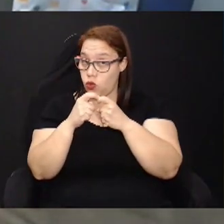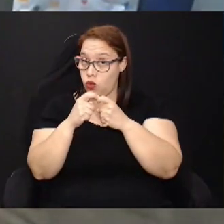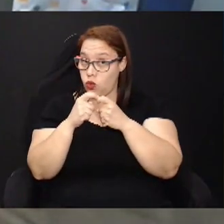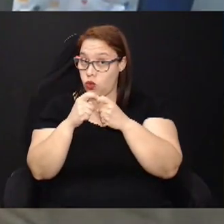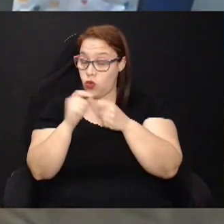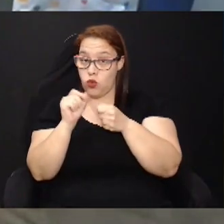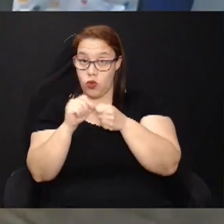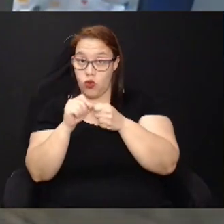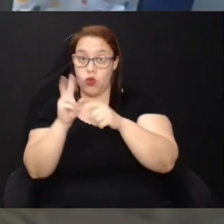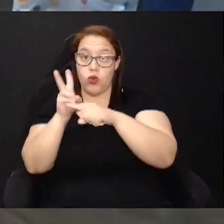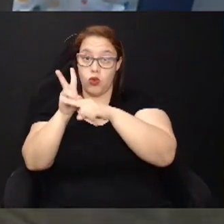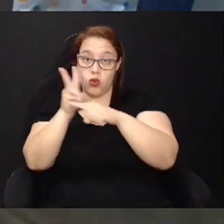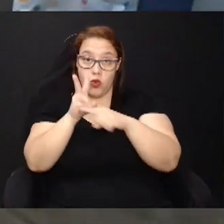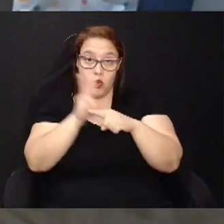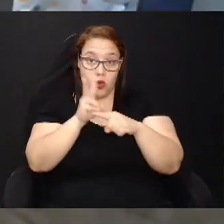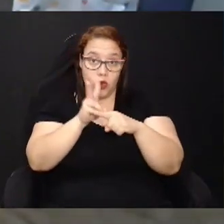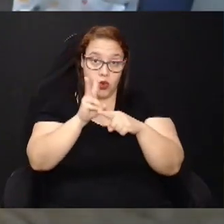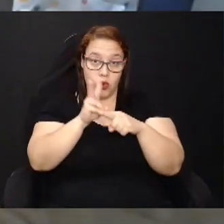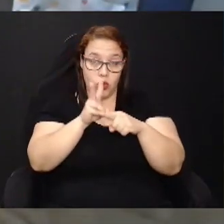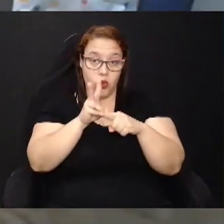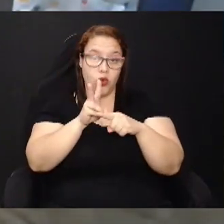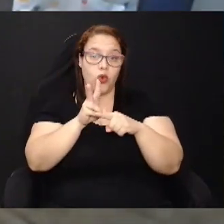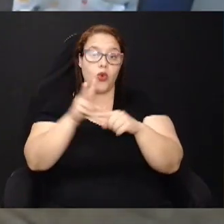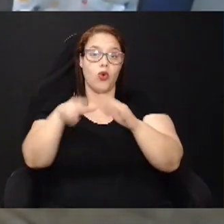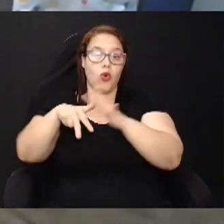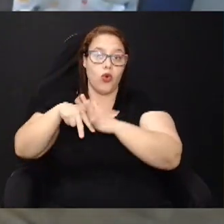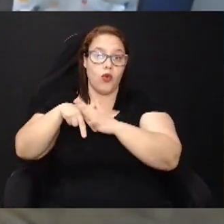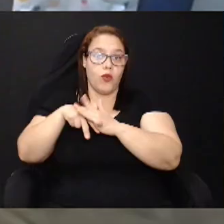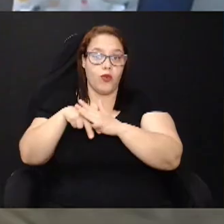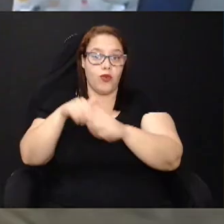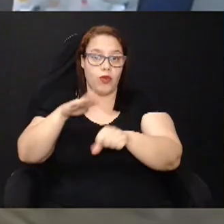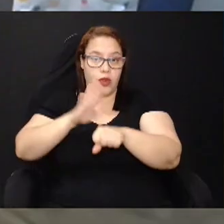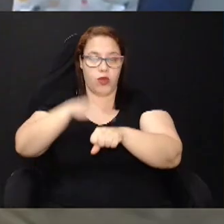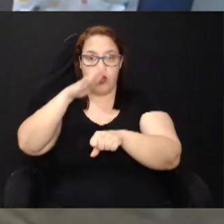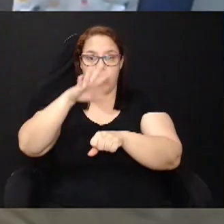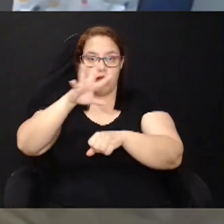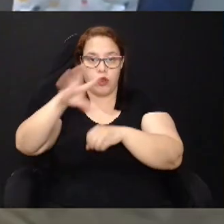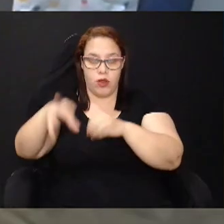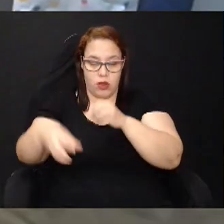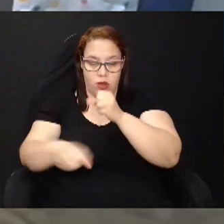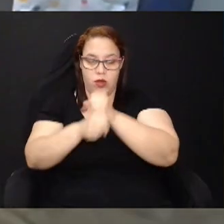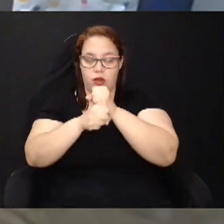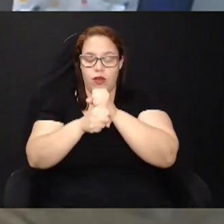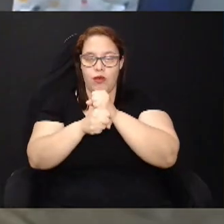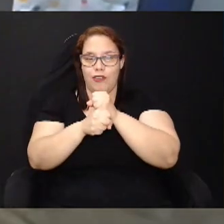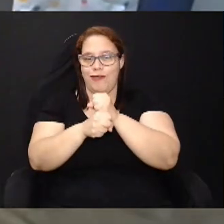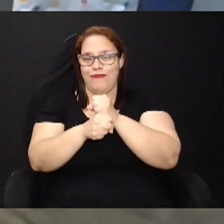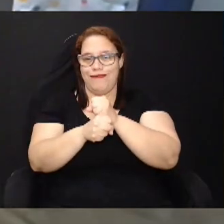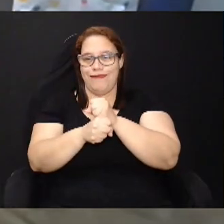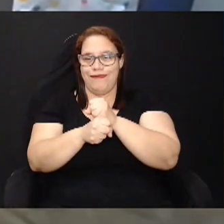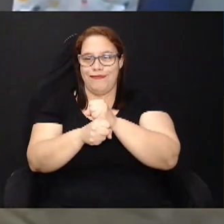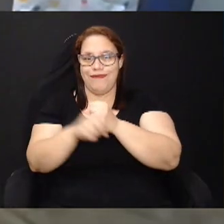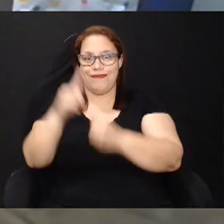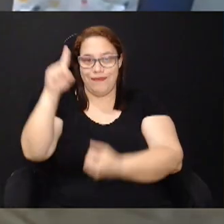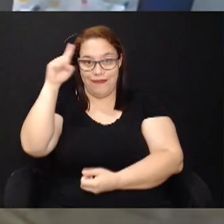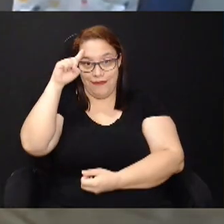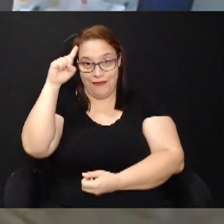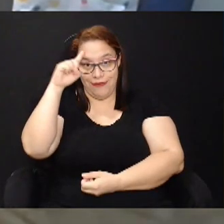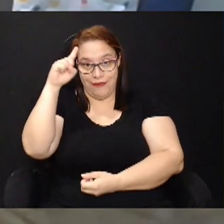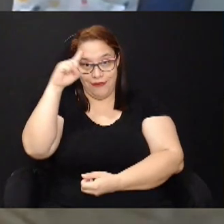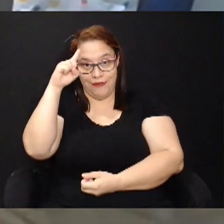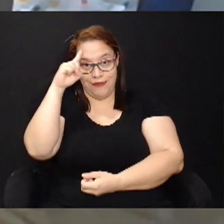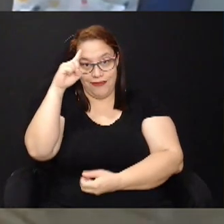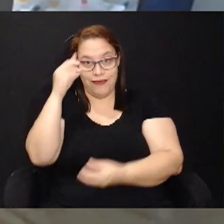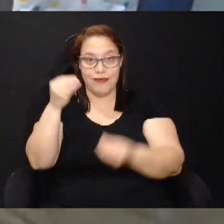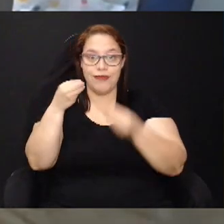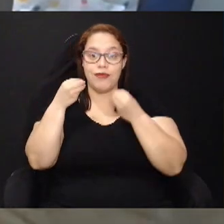dos pacientes, porque o senhor agregou isso, né? Faz parte do seu dia a dia como médico. Sim. Eu